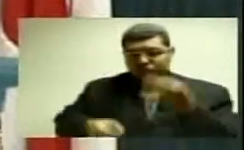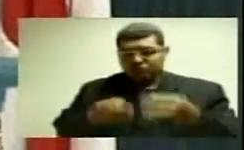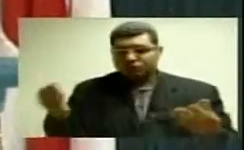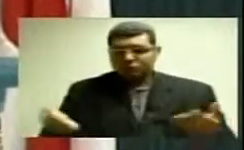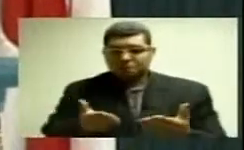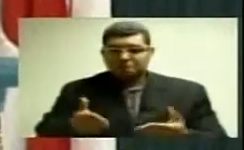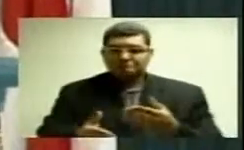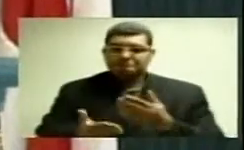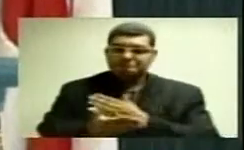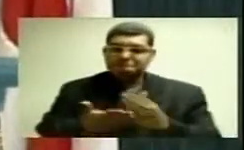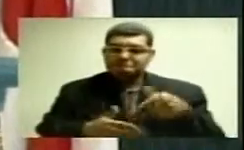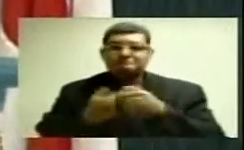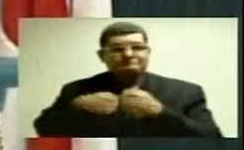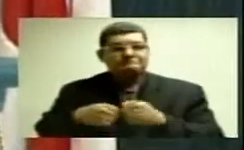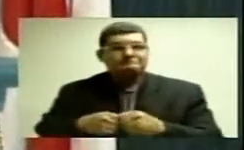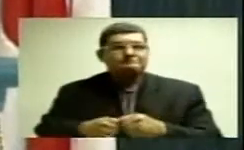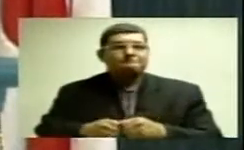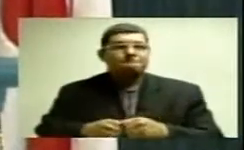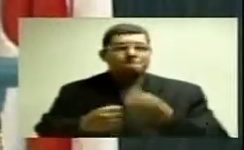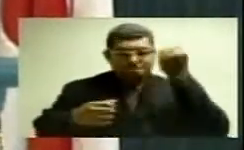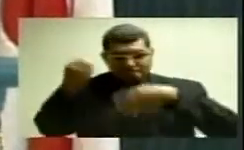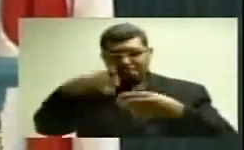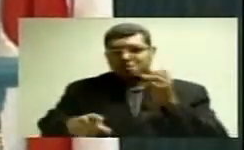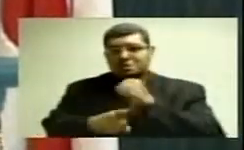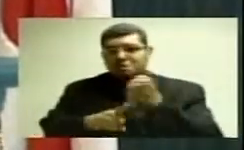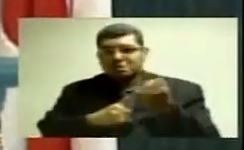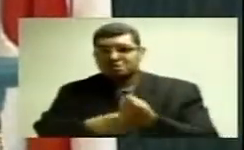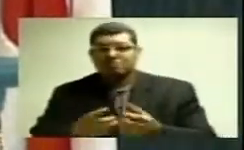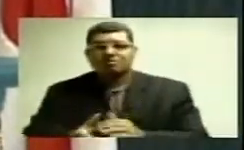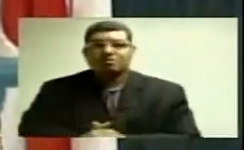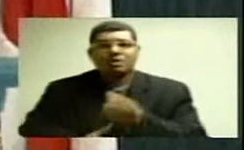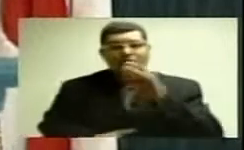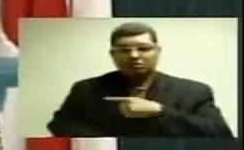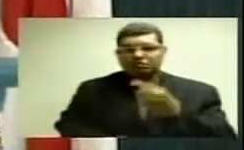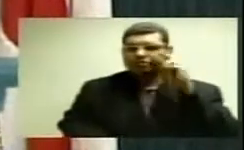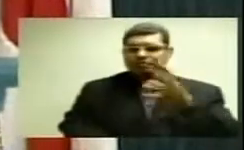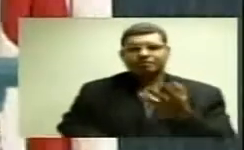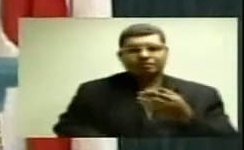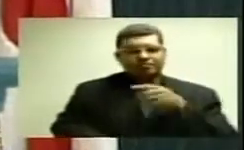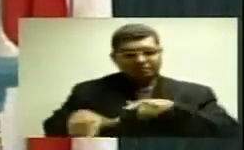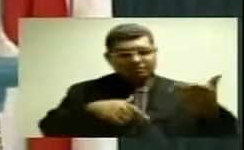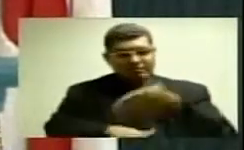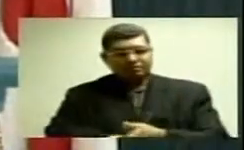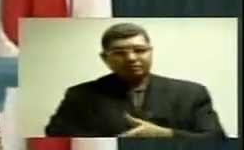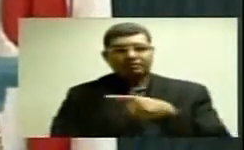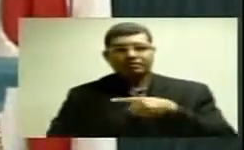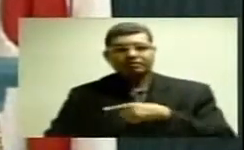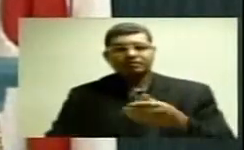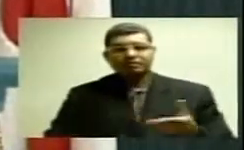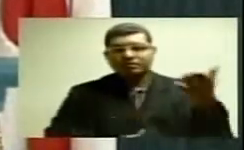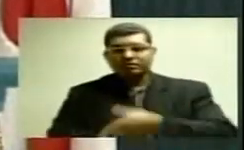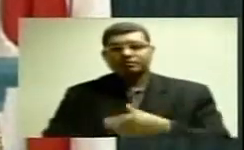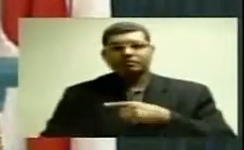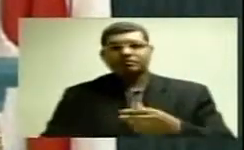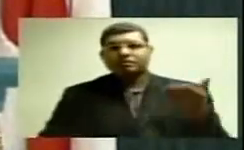de Justiça, assim como essa casa, merece um dever de explicação para a sociedade amazonense. Tendo em vista que esses recursos que estão sendo